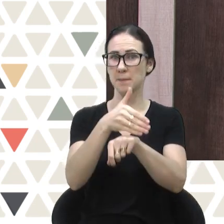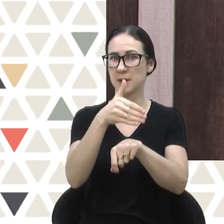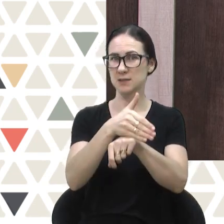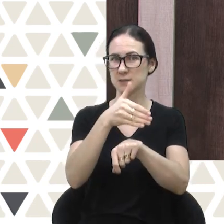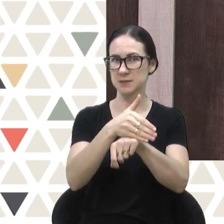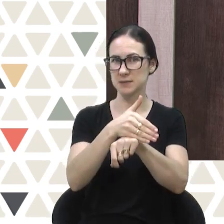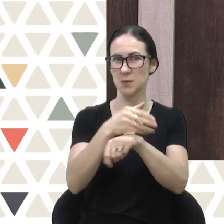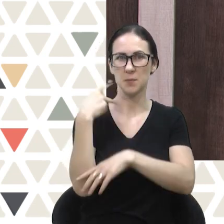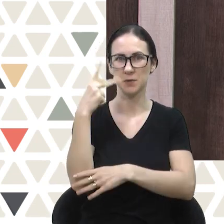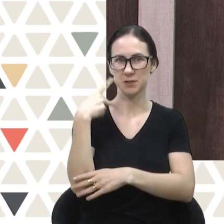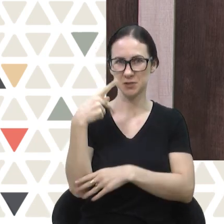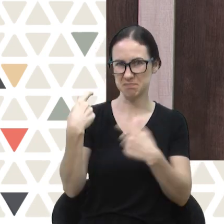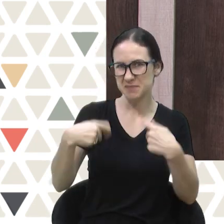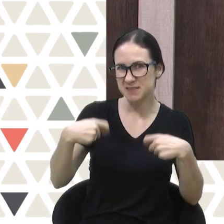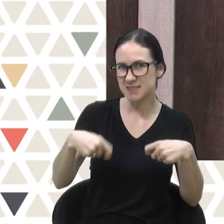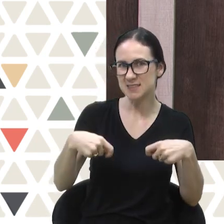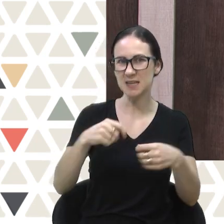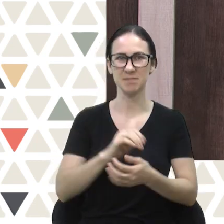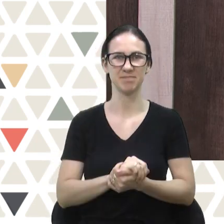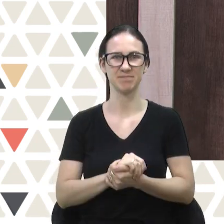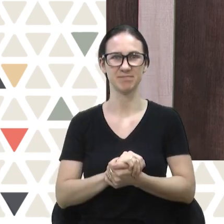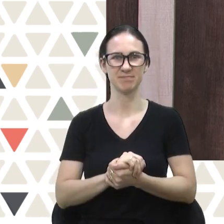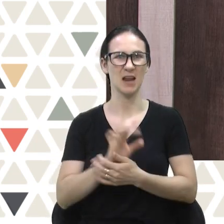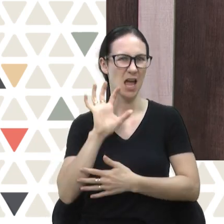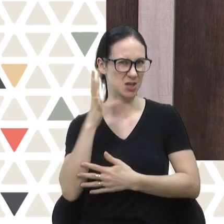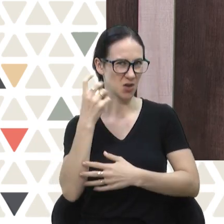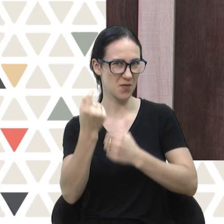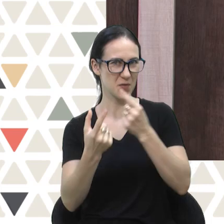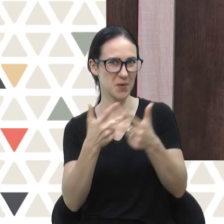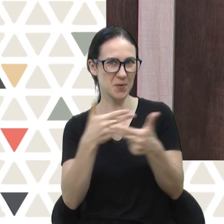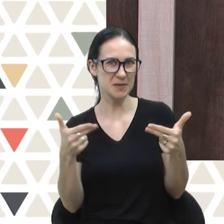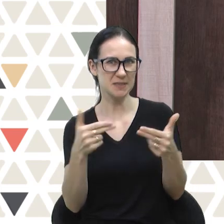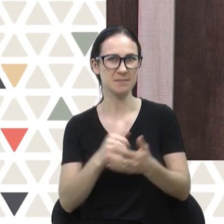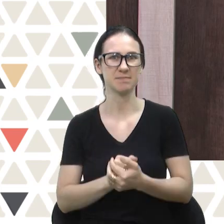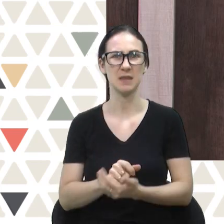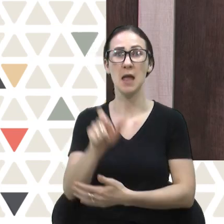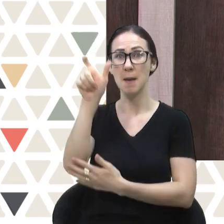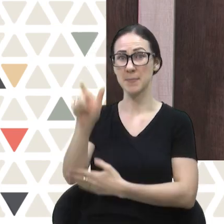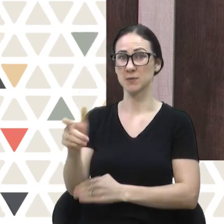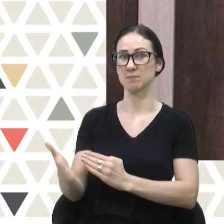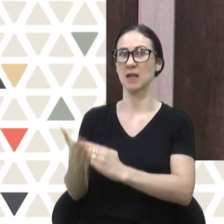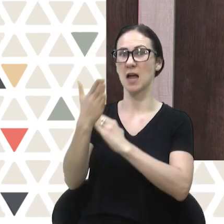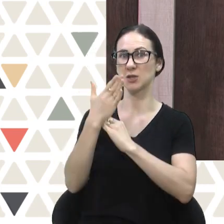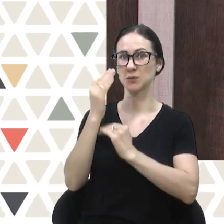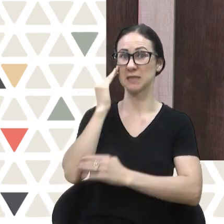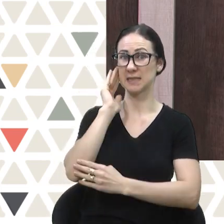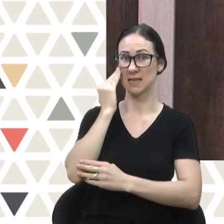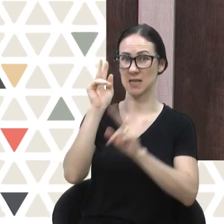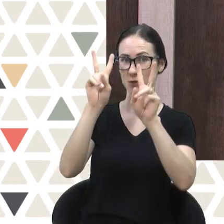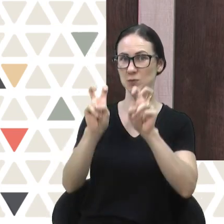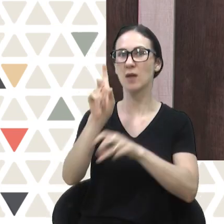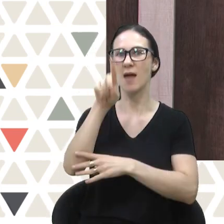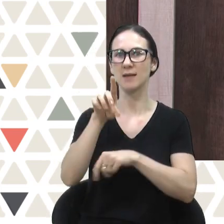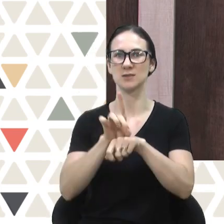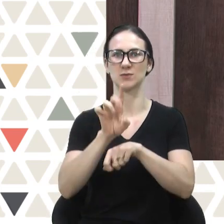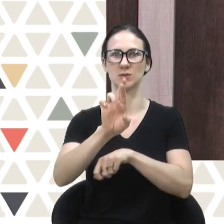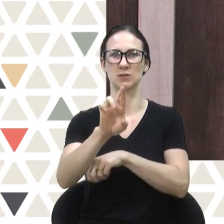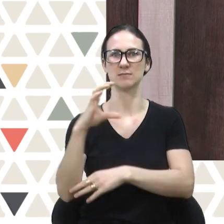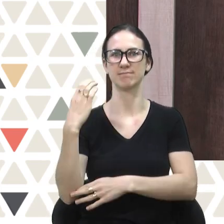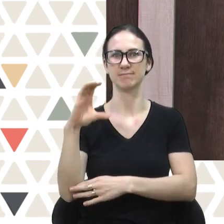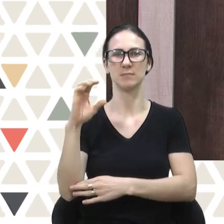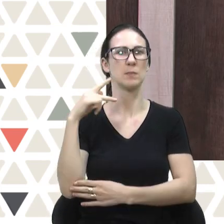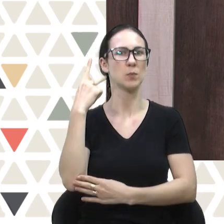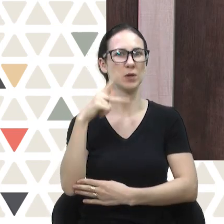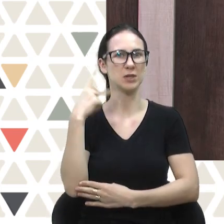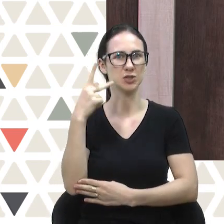na política ela é necessária? Se resolve algo? Quem nos ajuda a entender sobre esse tema é o doutor em